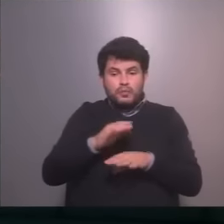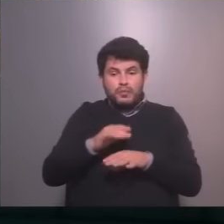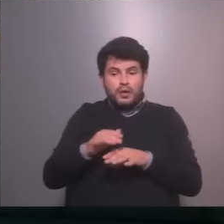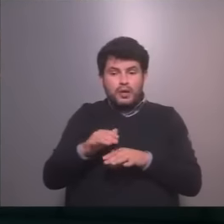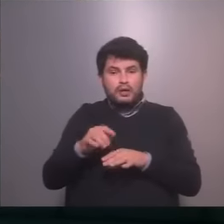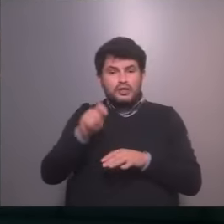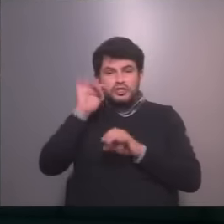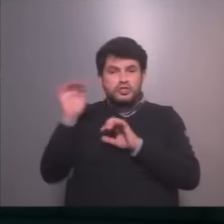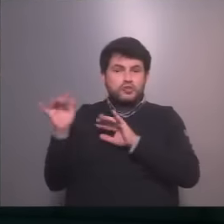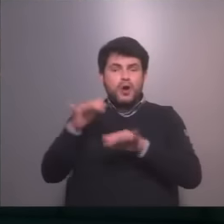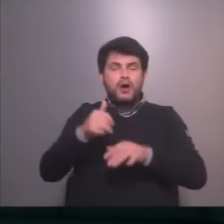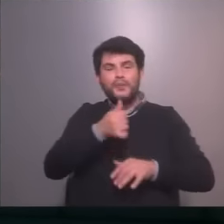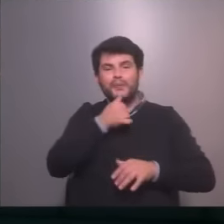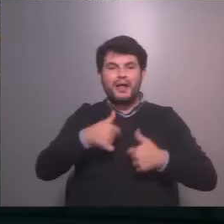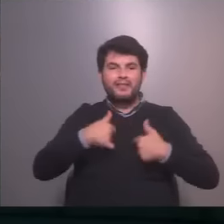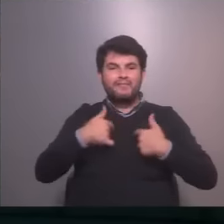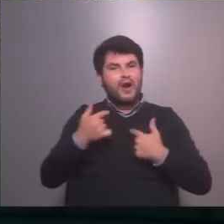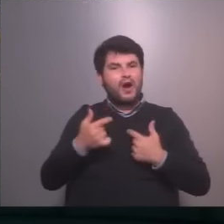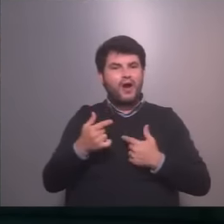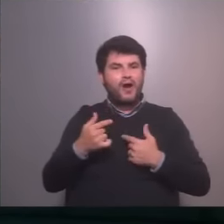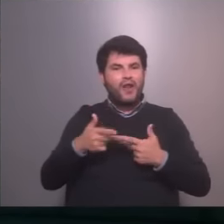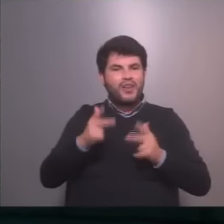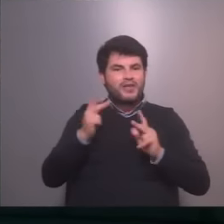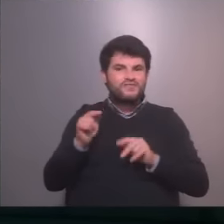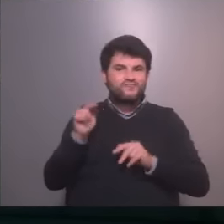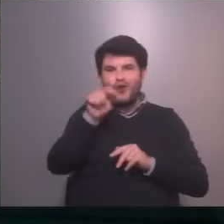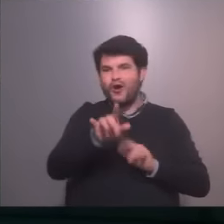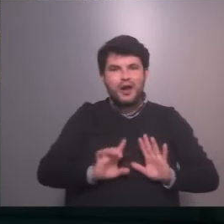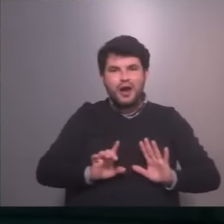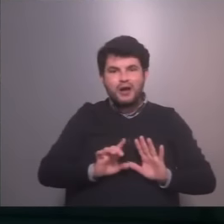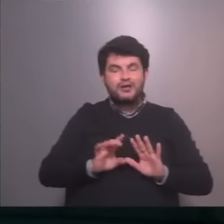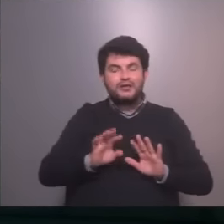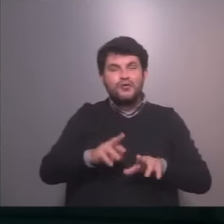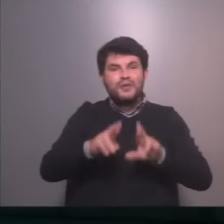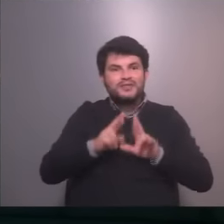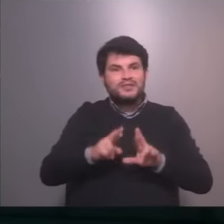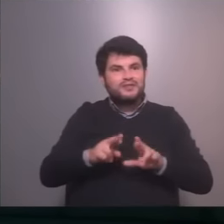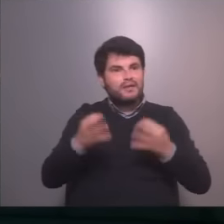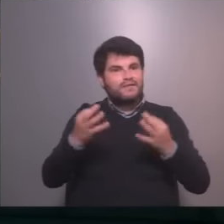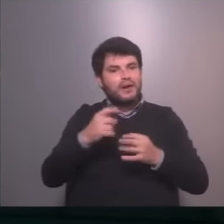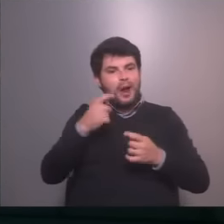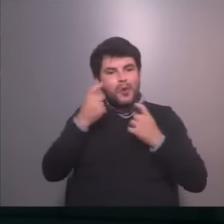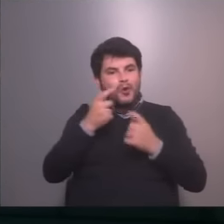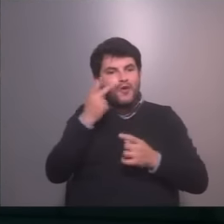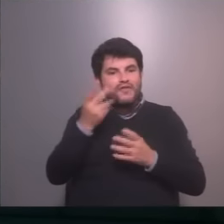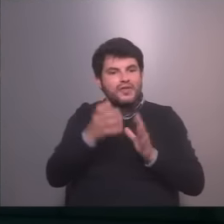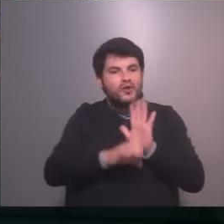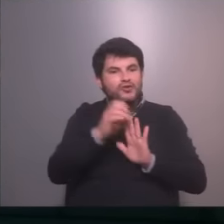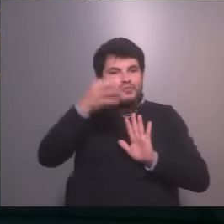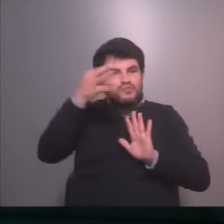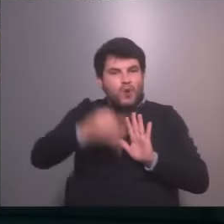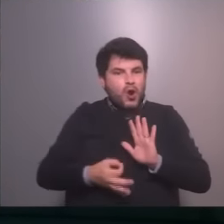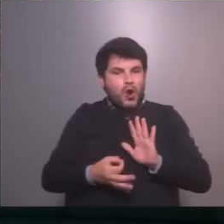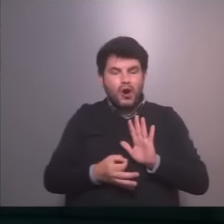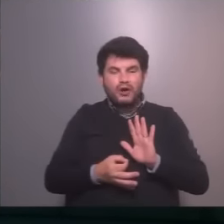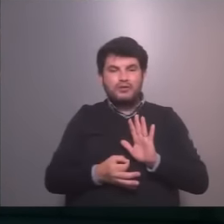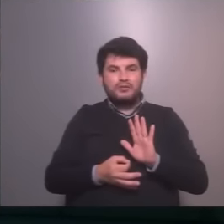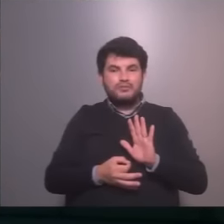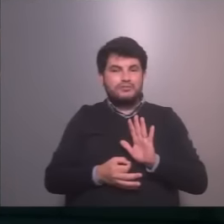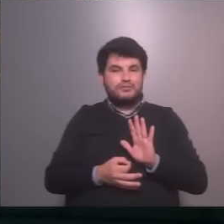com pessoas, homens, mulheres e crianças, que não são somente migrantes por vontade própria, por